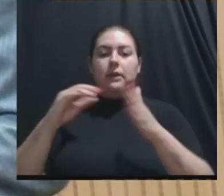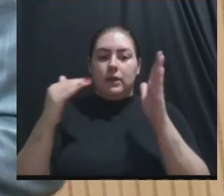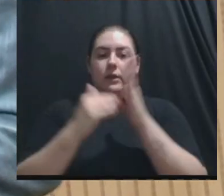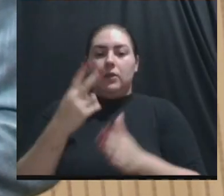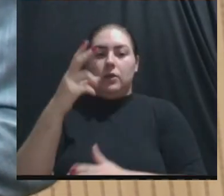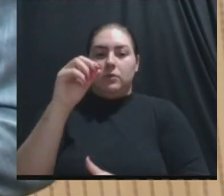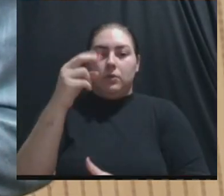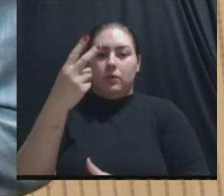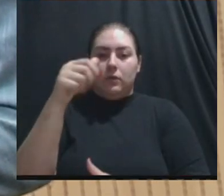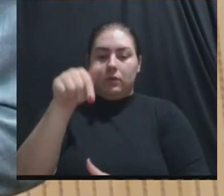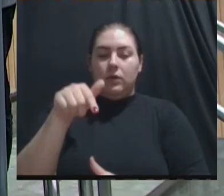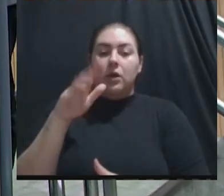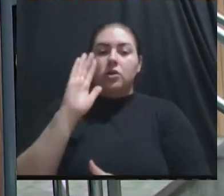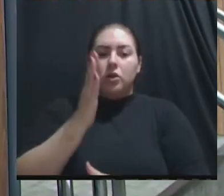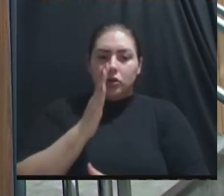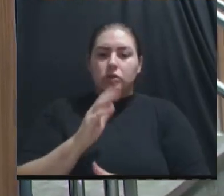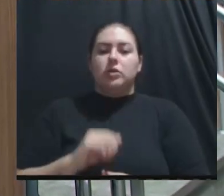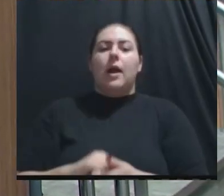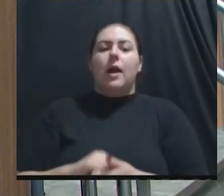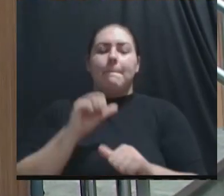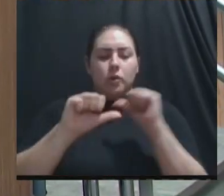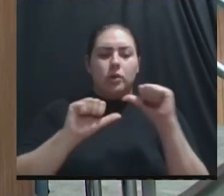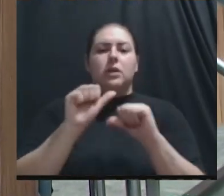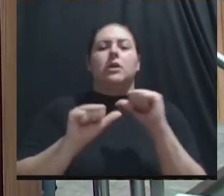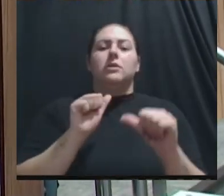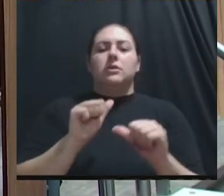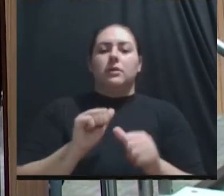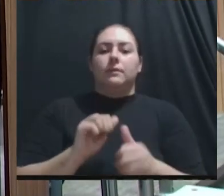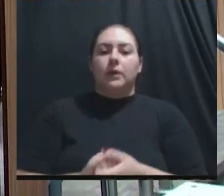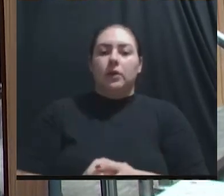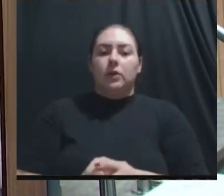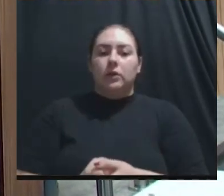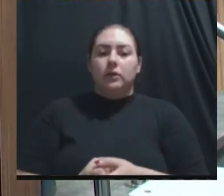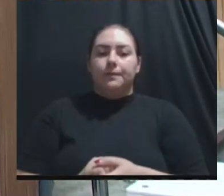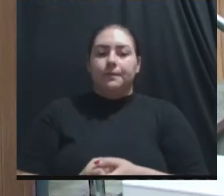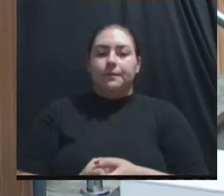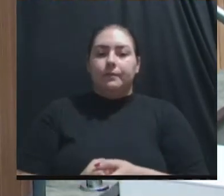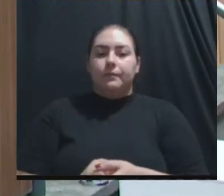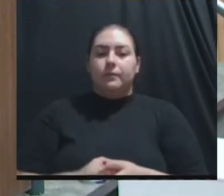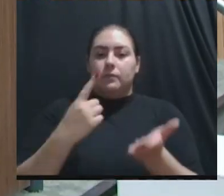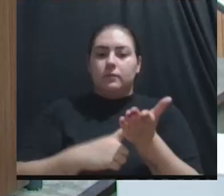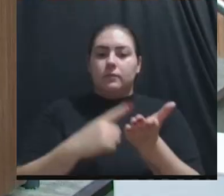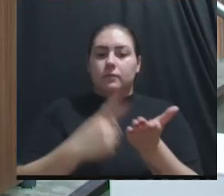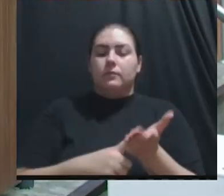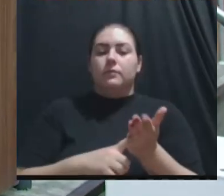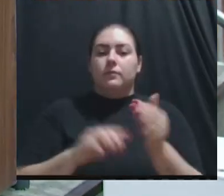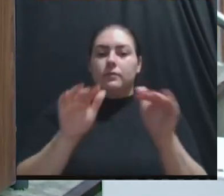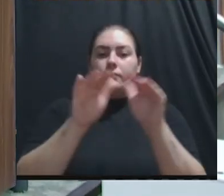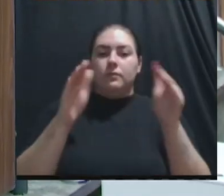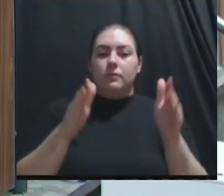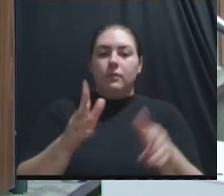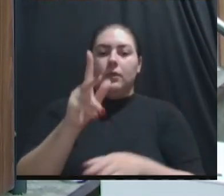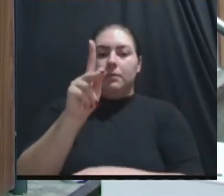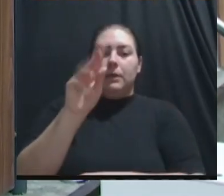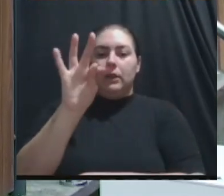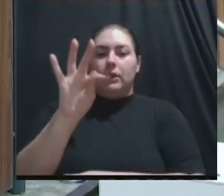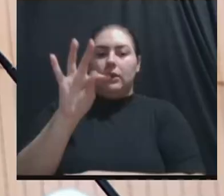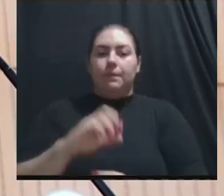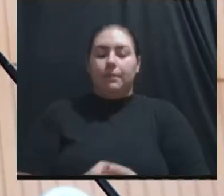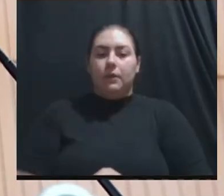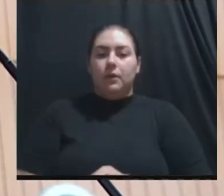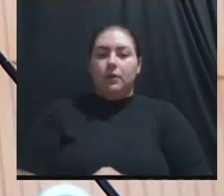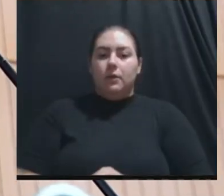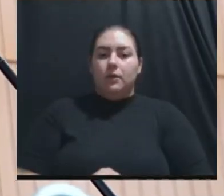estava prevista em um acordo da bancada petista aqui no Legislativo de Campinas, que definiu um